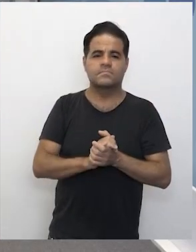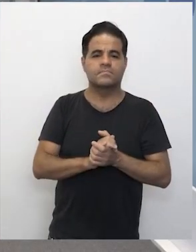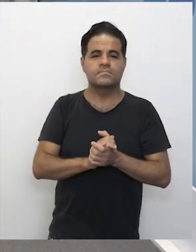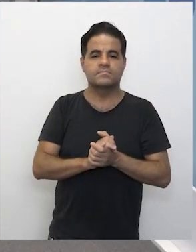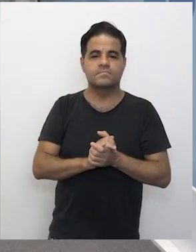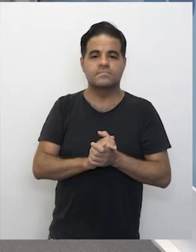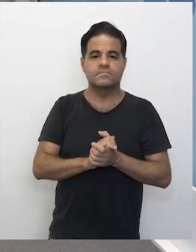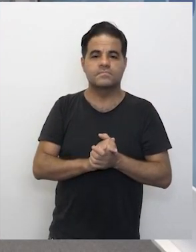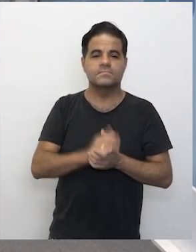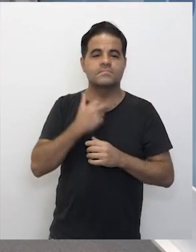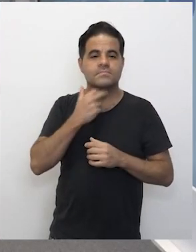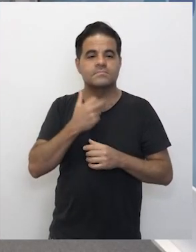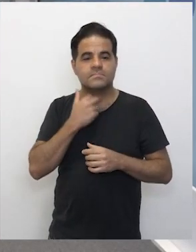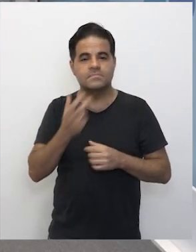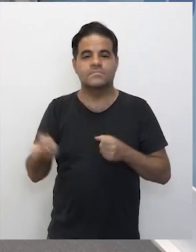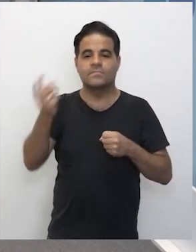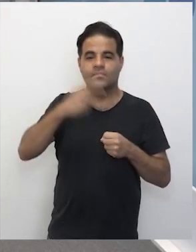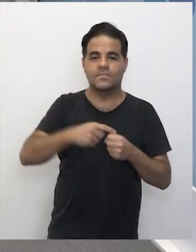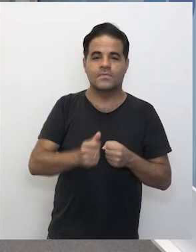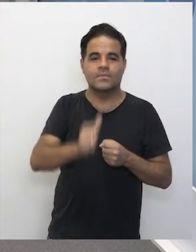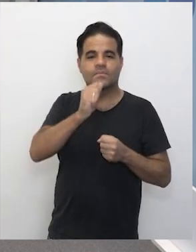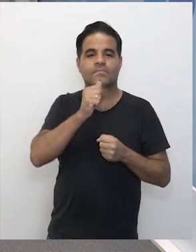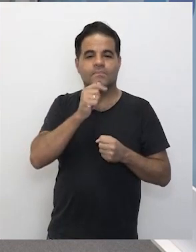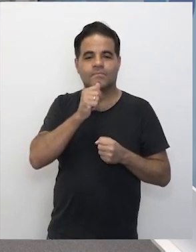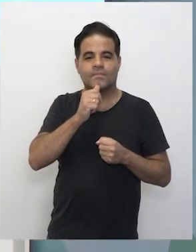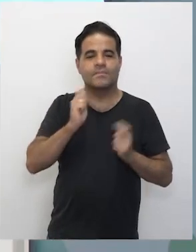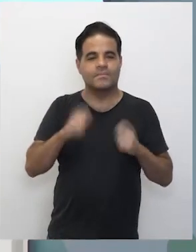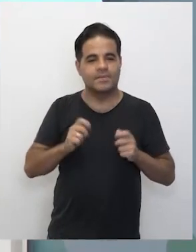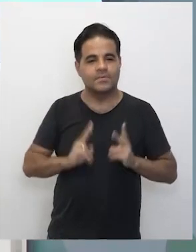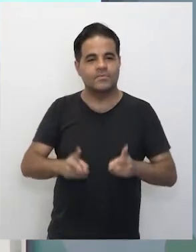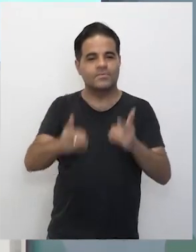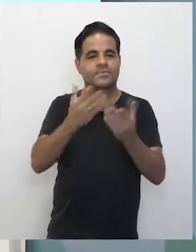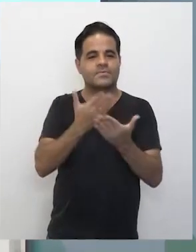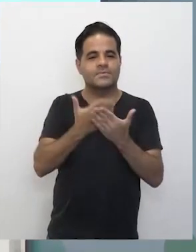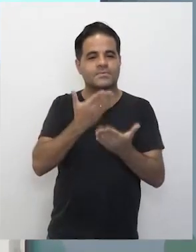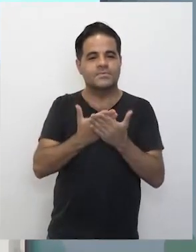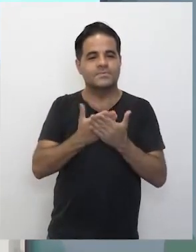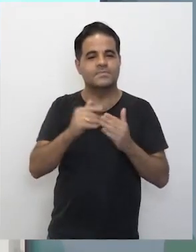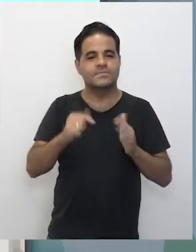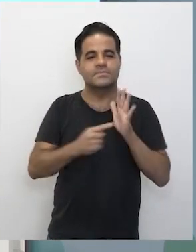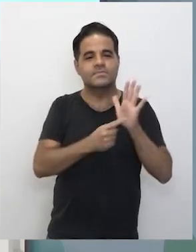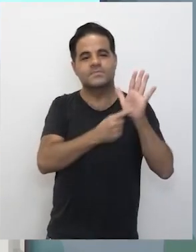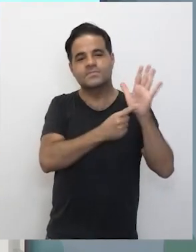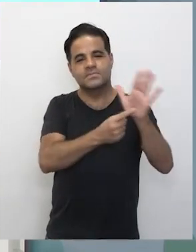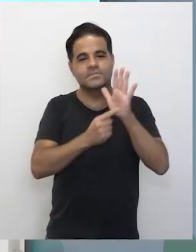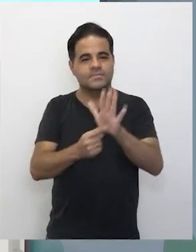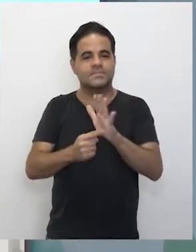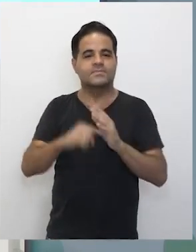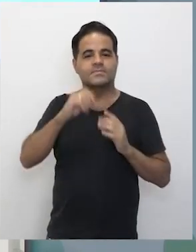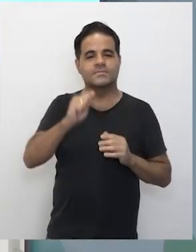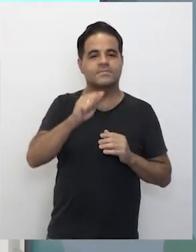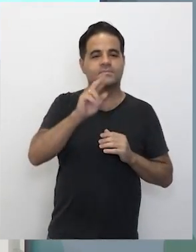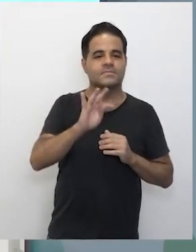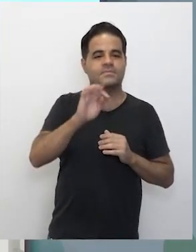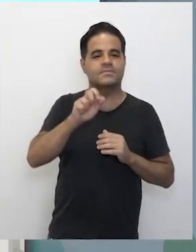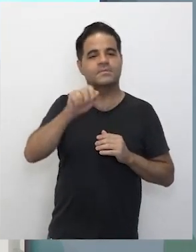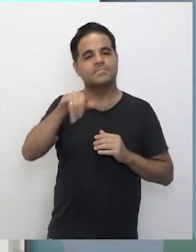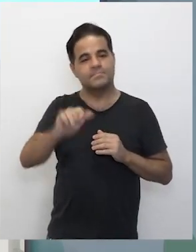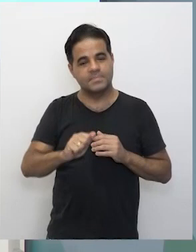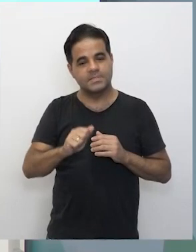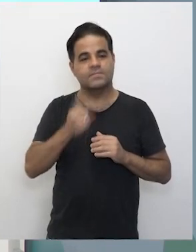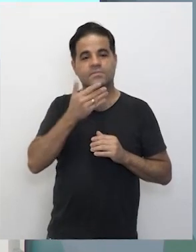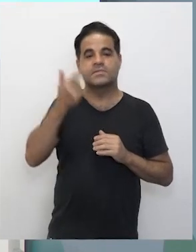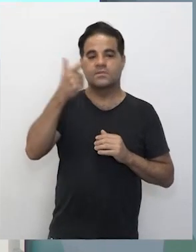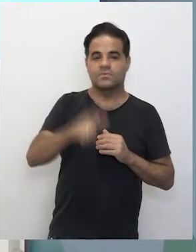agora que minha voz voltou um pouquinho, né? Tomei uma aguinha aqui para a gente continuar com a nossa aula apresentando aí a Artemísia para vocês.